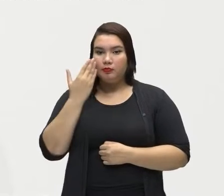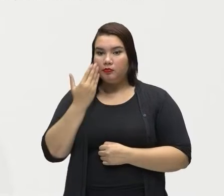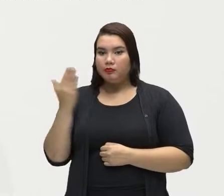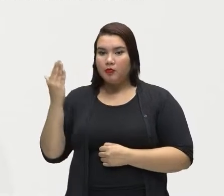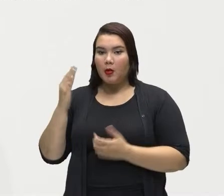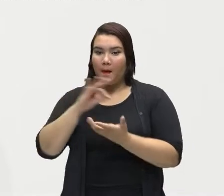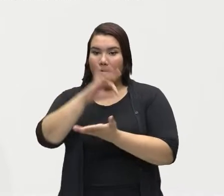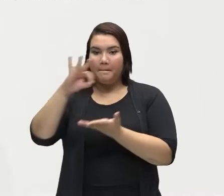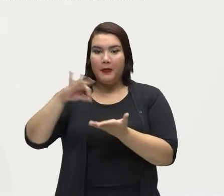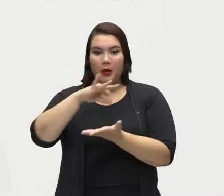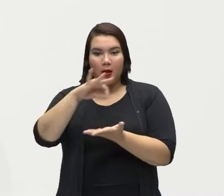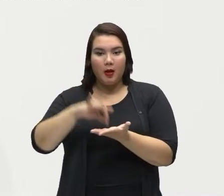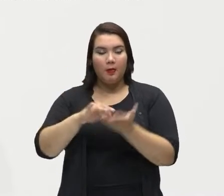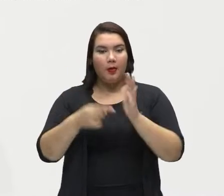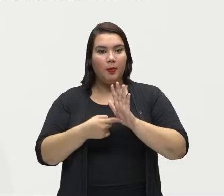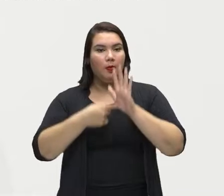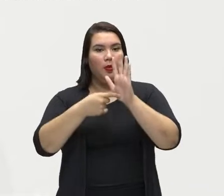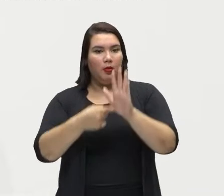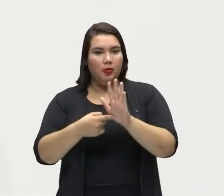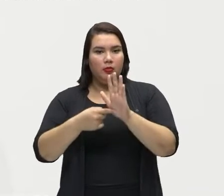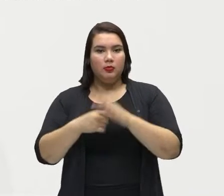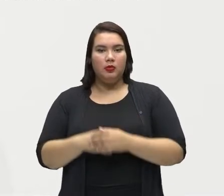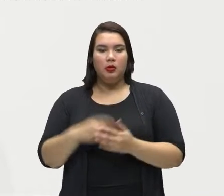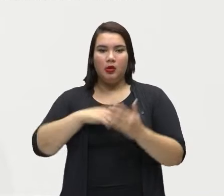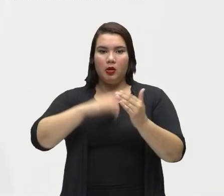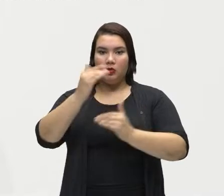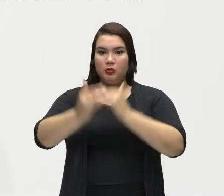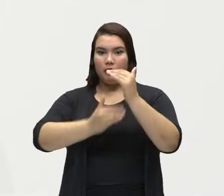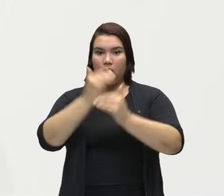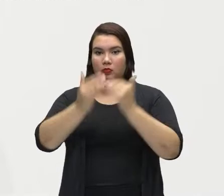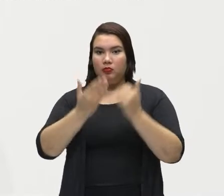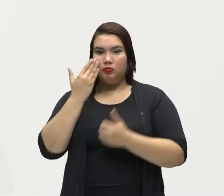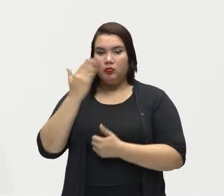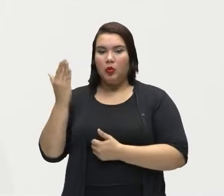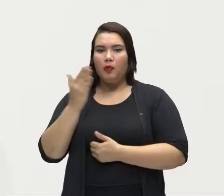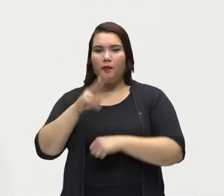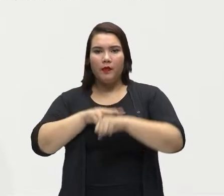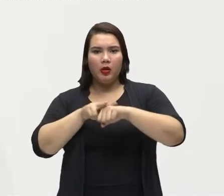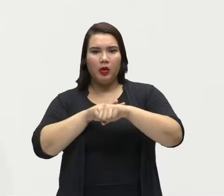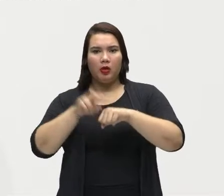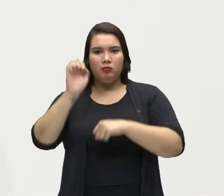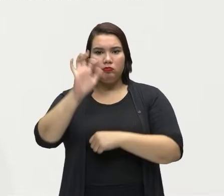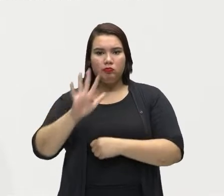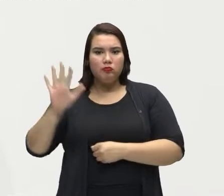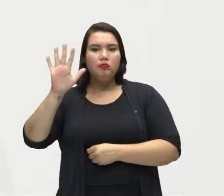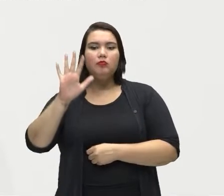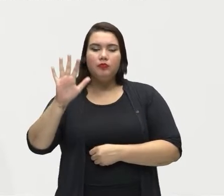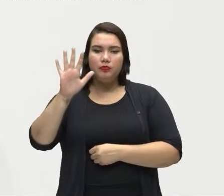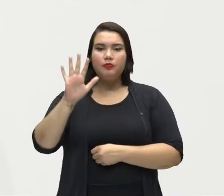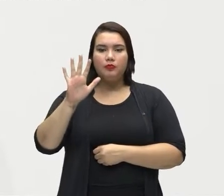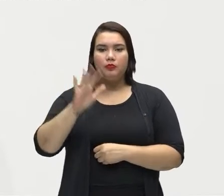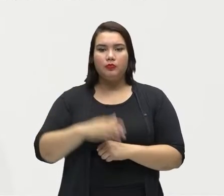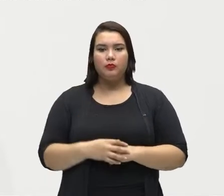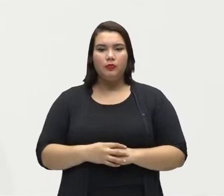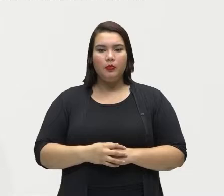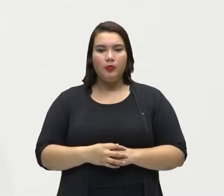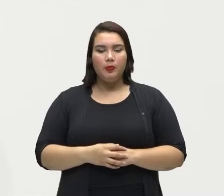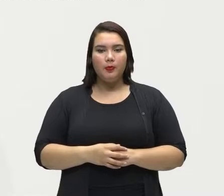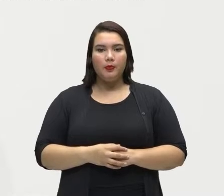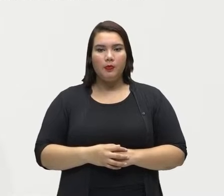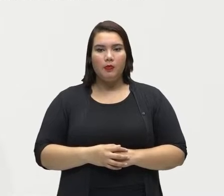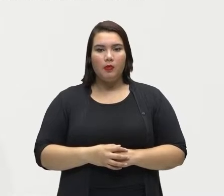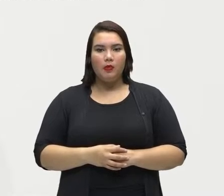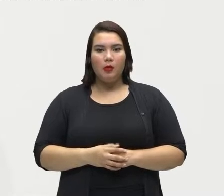de Gana, ele vai se desenvolver nessa região aqui do continente africano, que vai